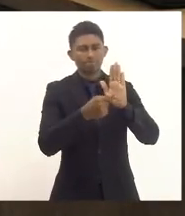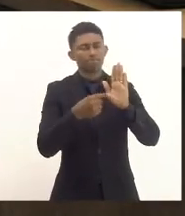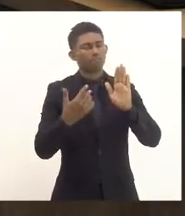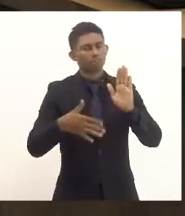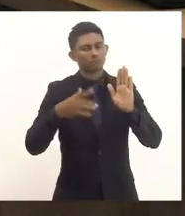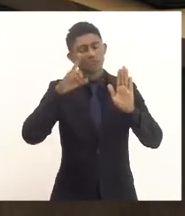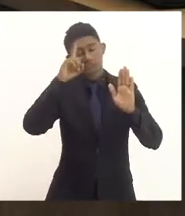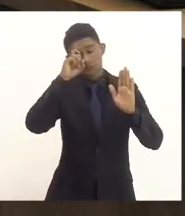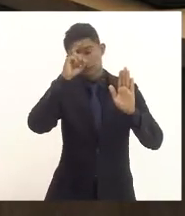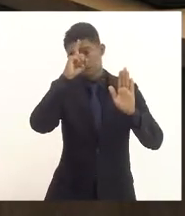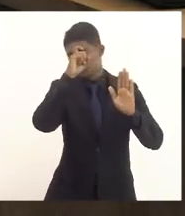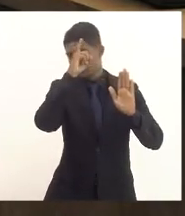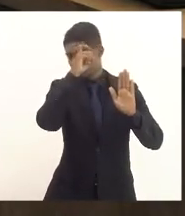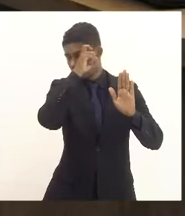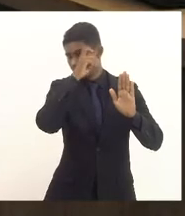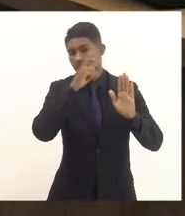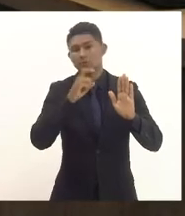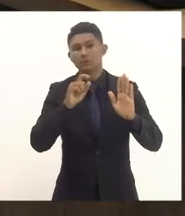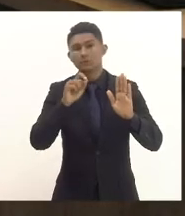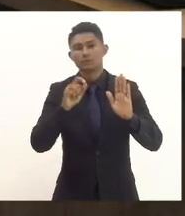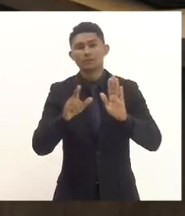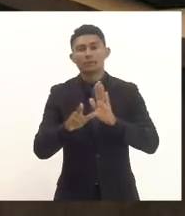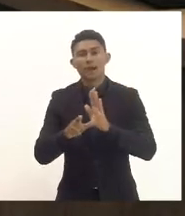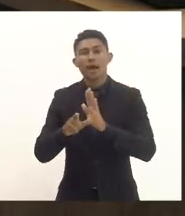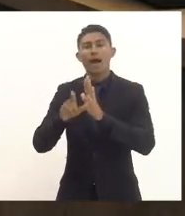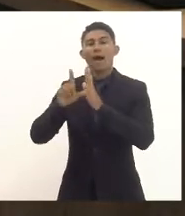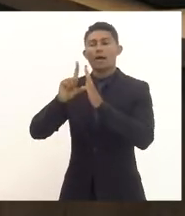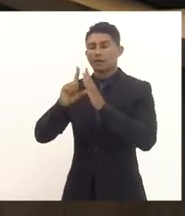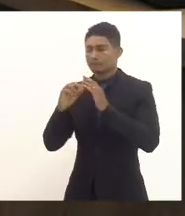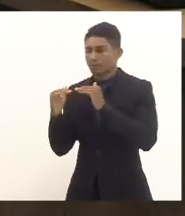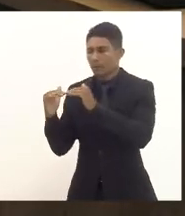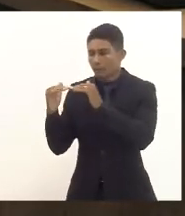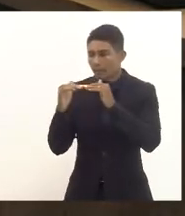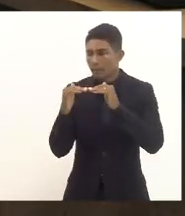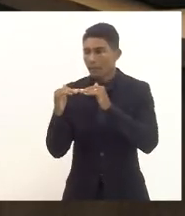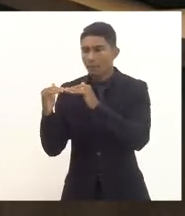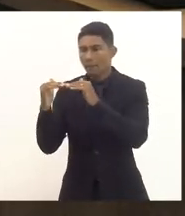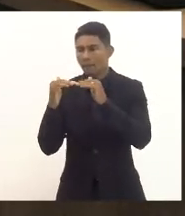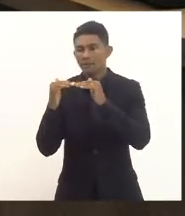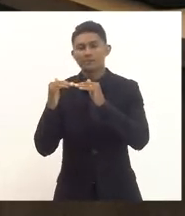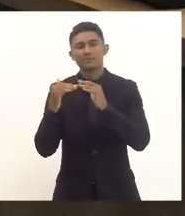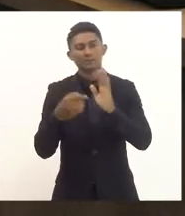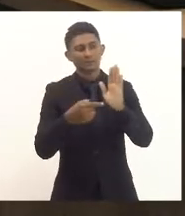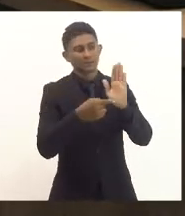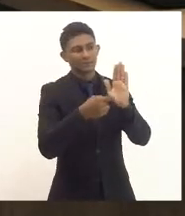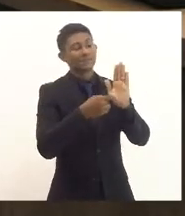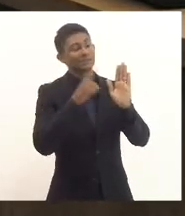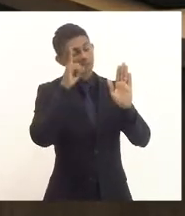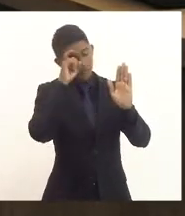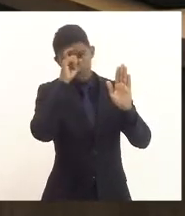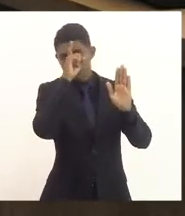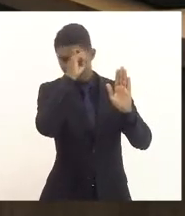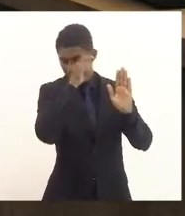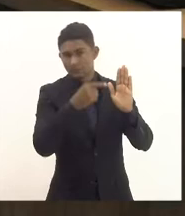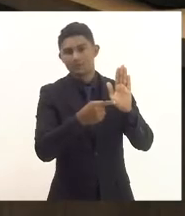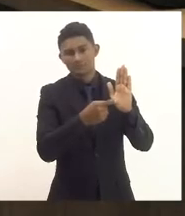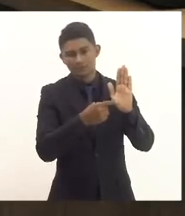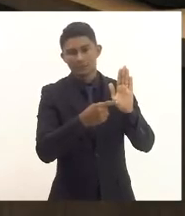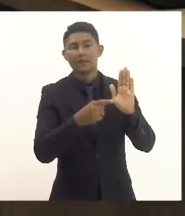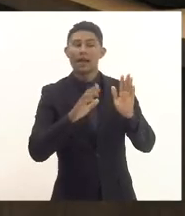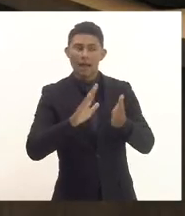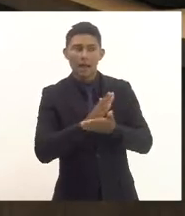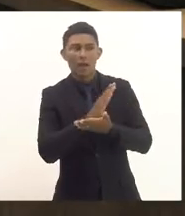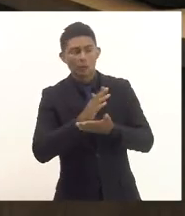a chegar onde é o nome na dor perto do denominador comum e ainda tem